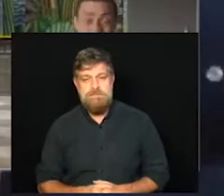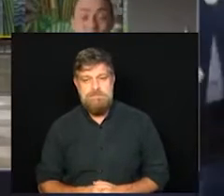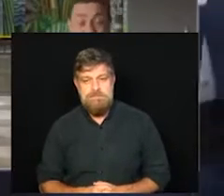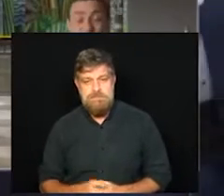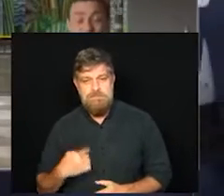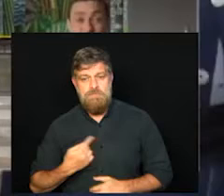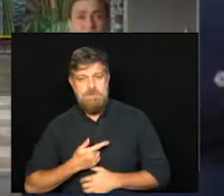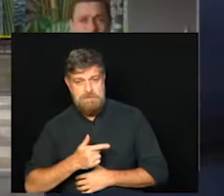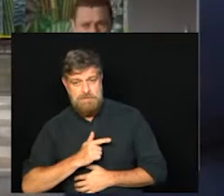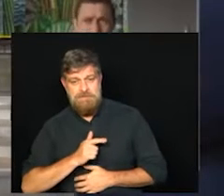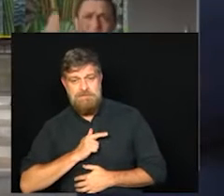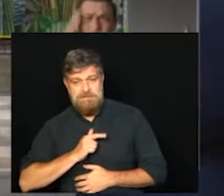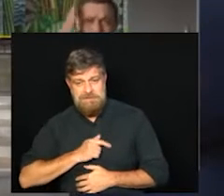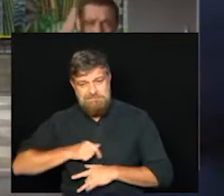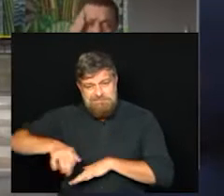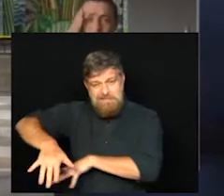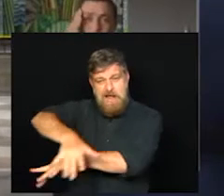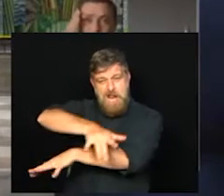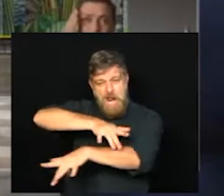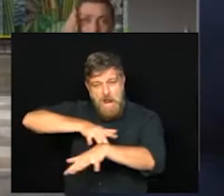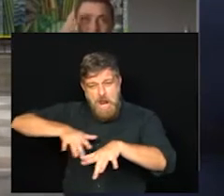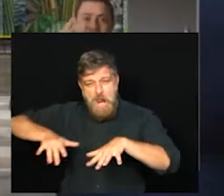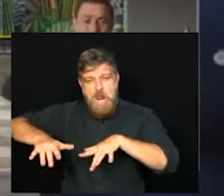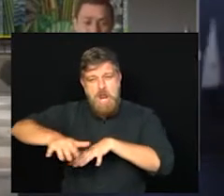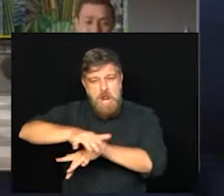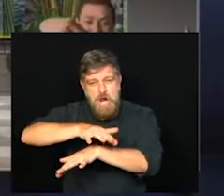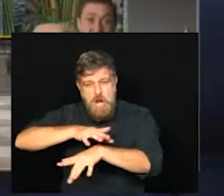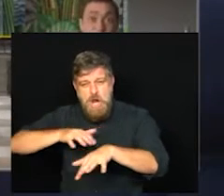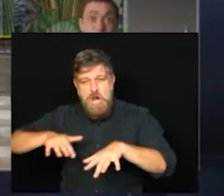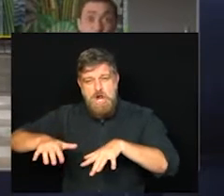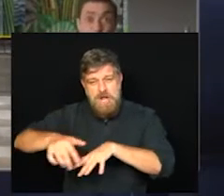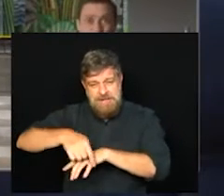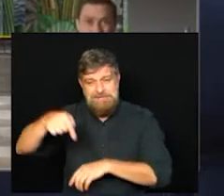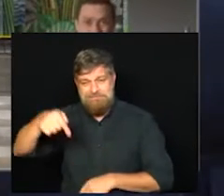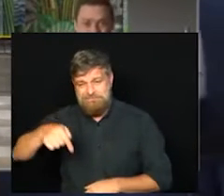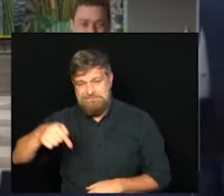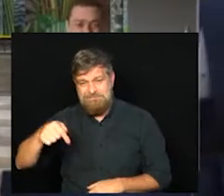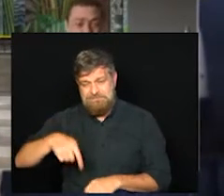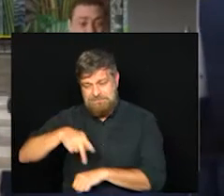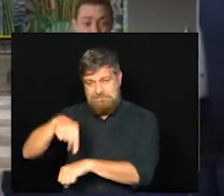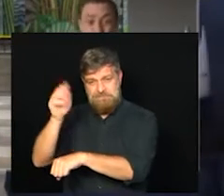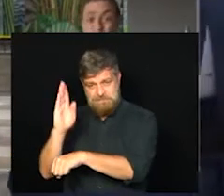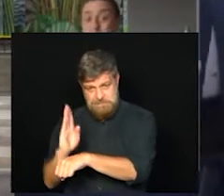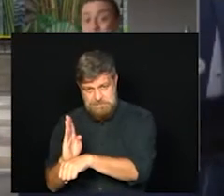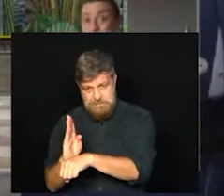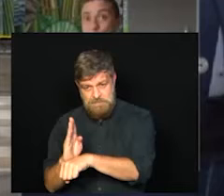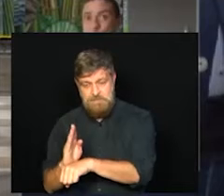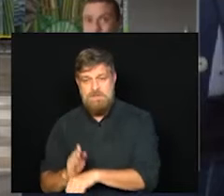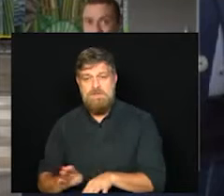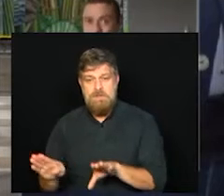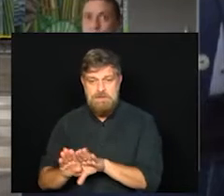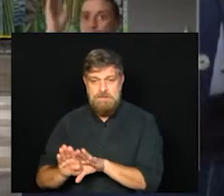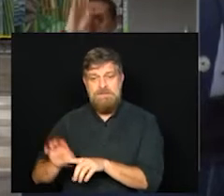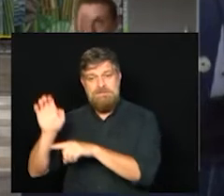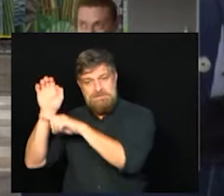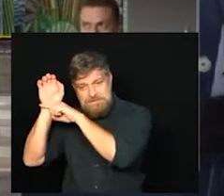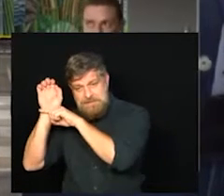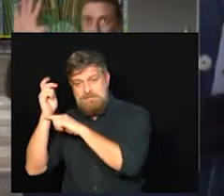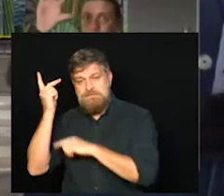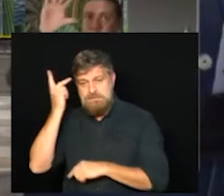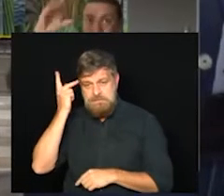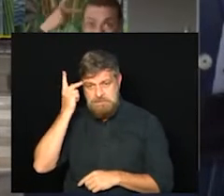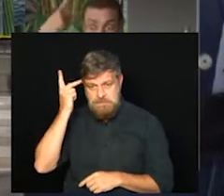Nós temos a circulação da variante Delta aqui no país, inclusive no estado de São